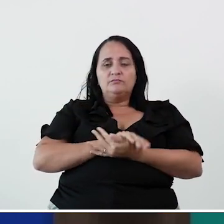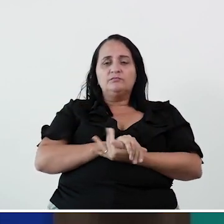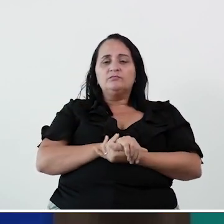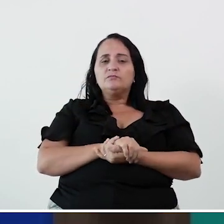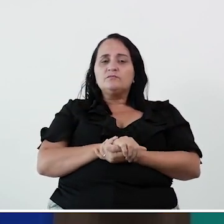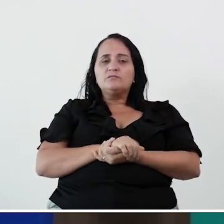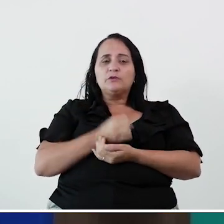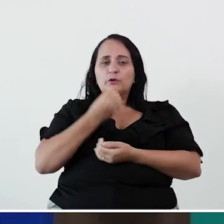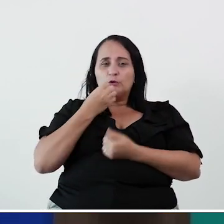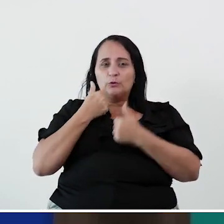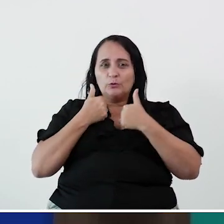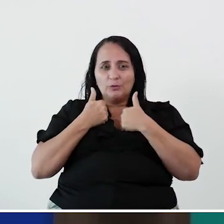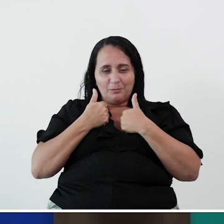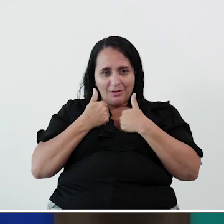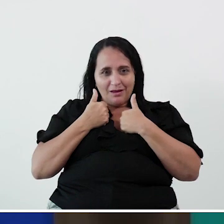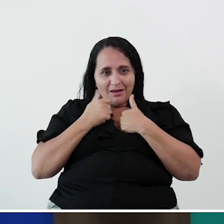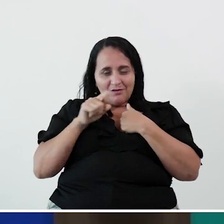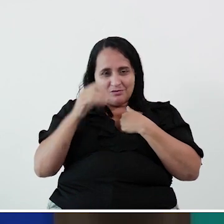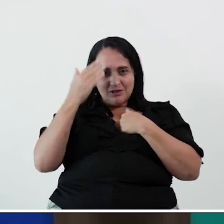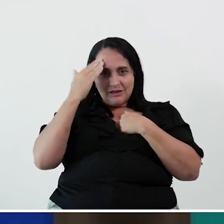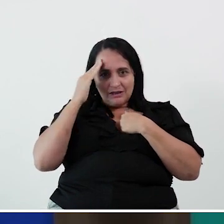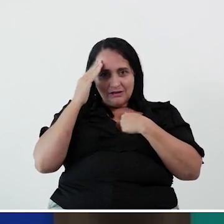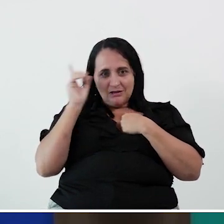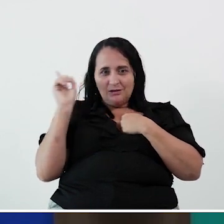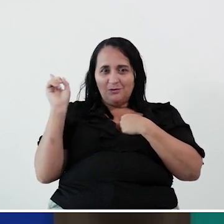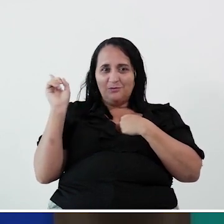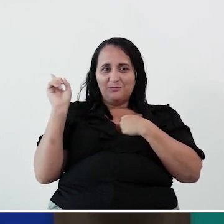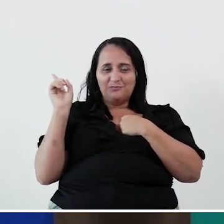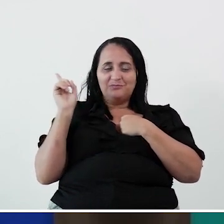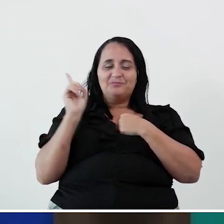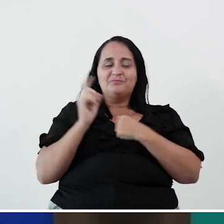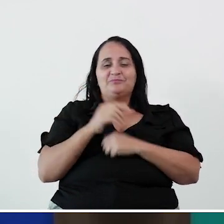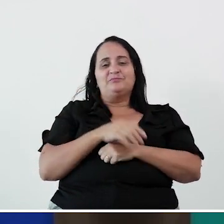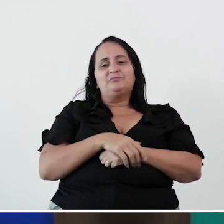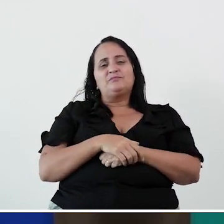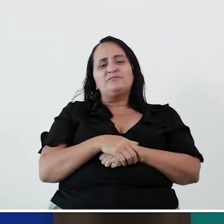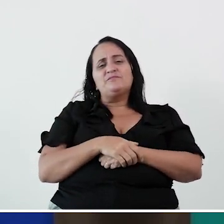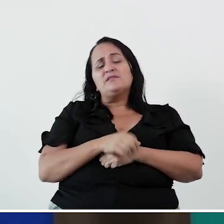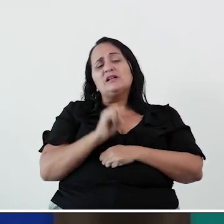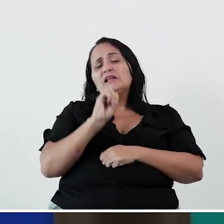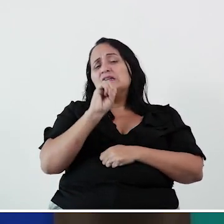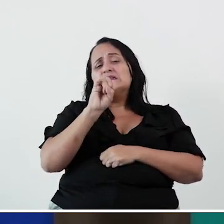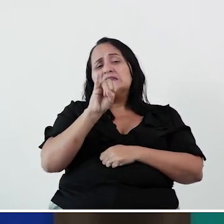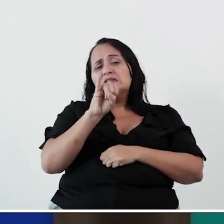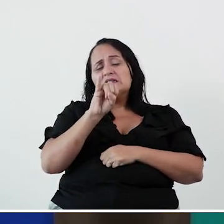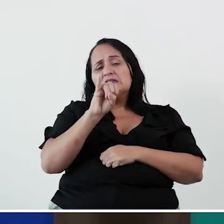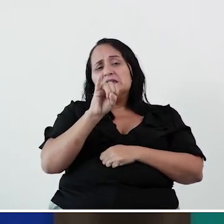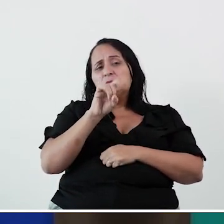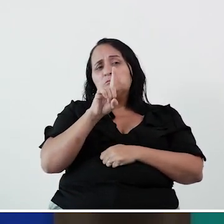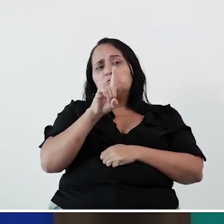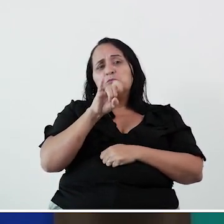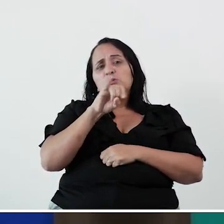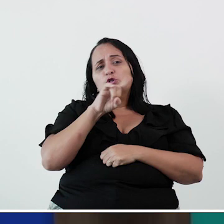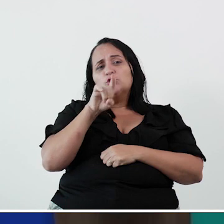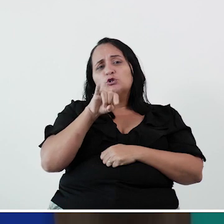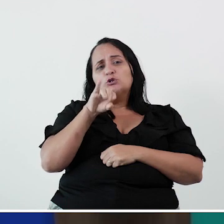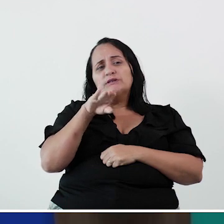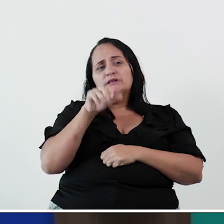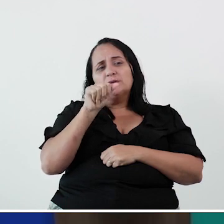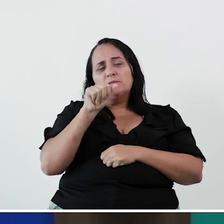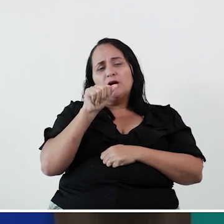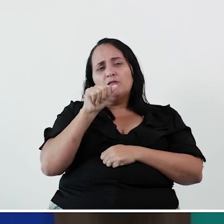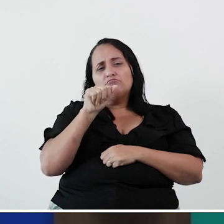Tudo bem para você do ladinho de lá? Perfeito. E se a dízima periódica for